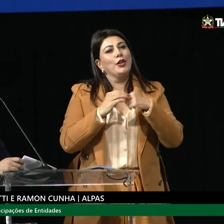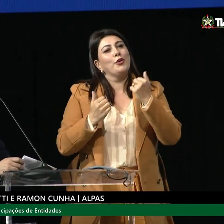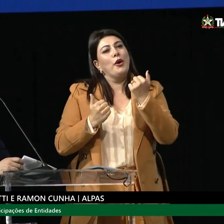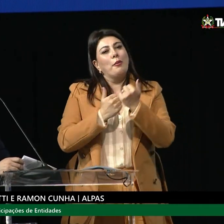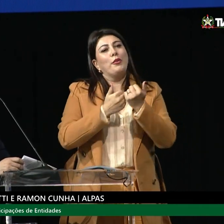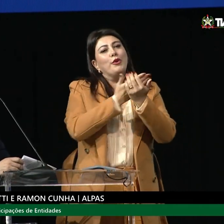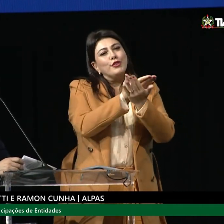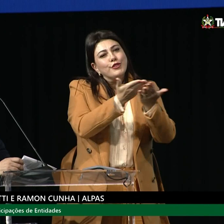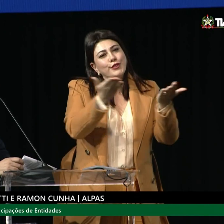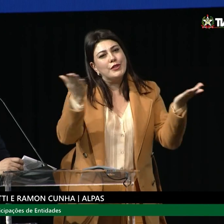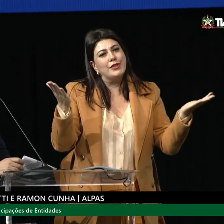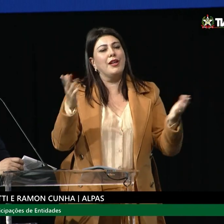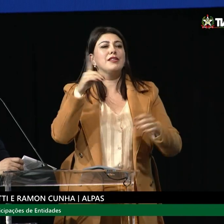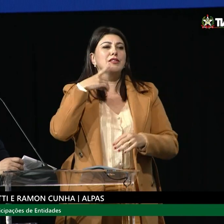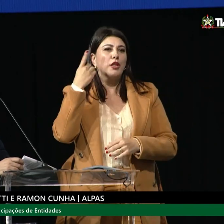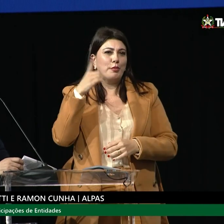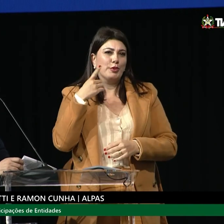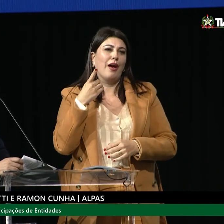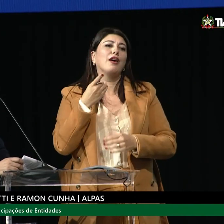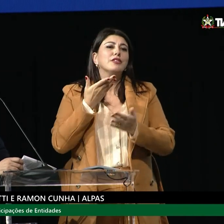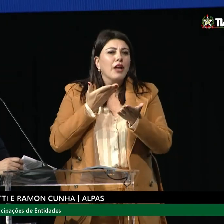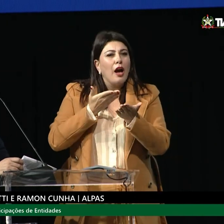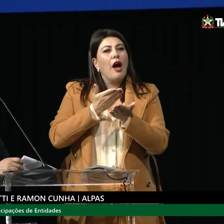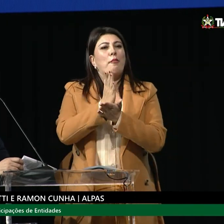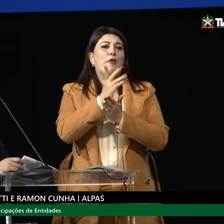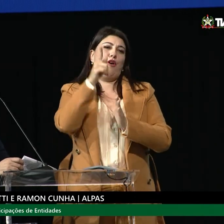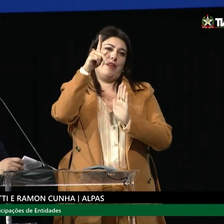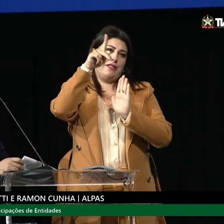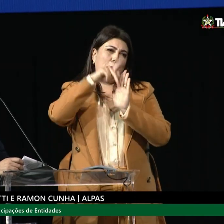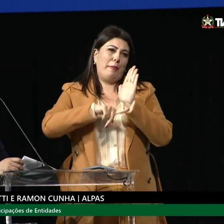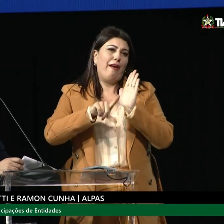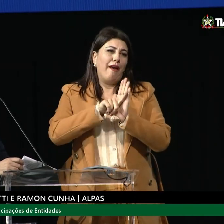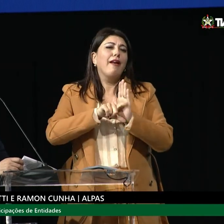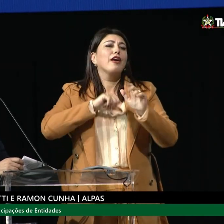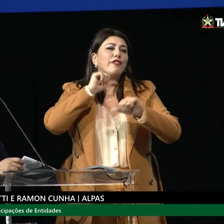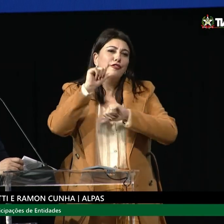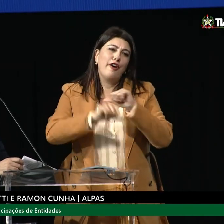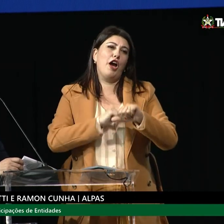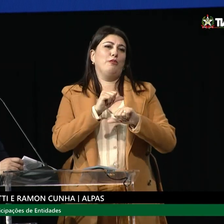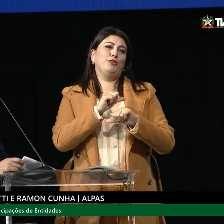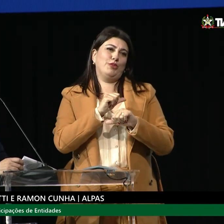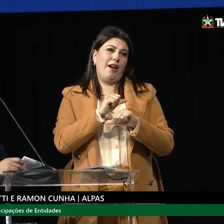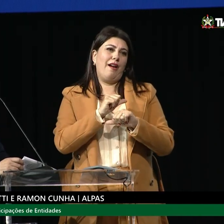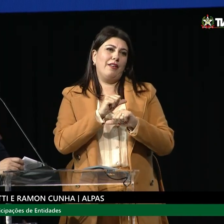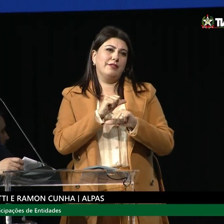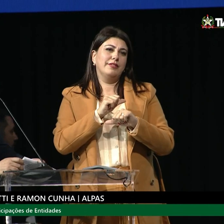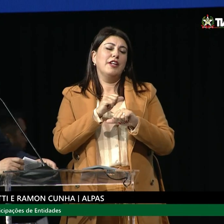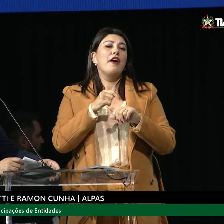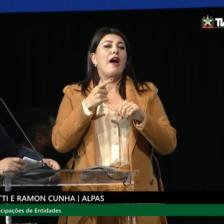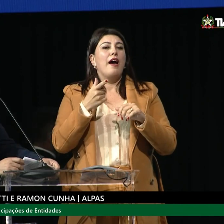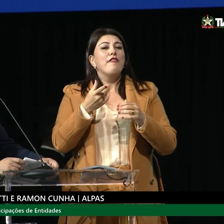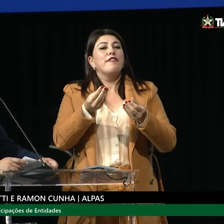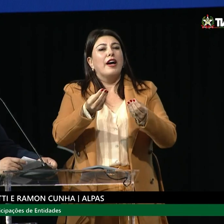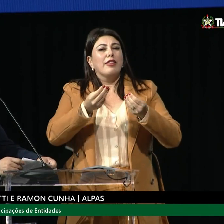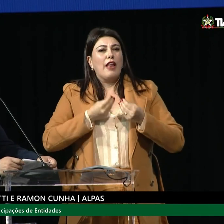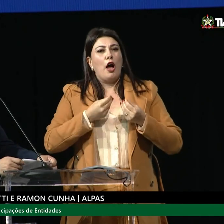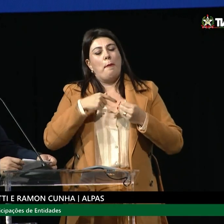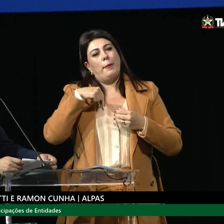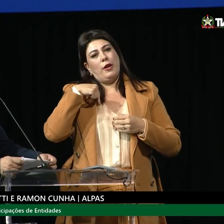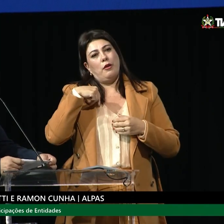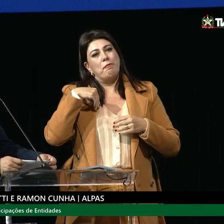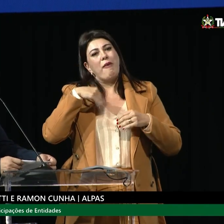Eu peço, por gentileza, por favor, o apoio de todos os senhores deputados com relação à aprovação nessa